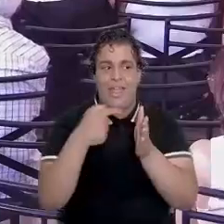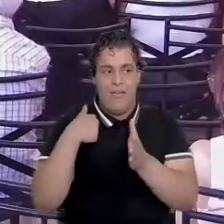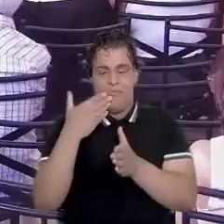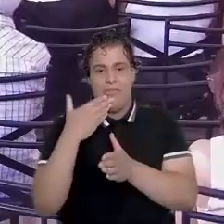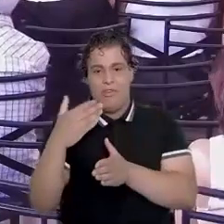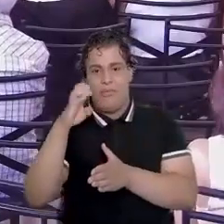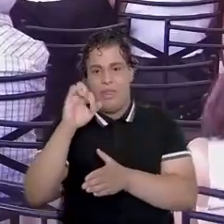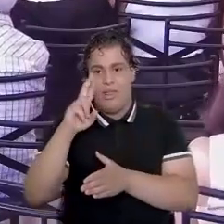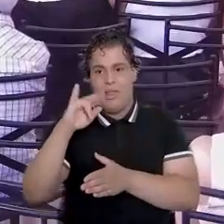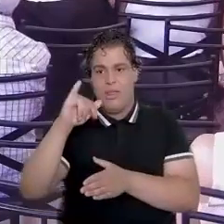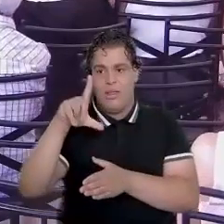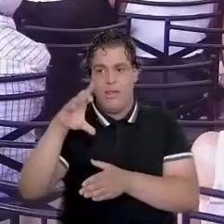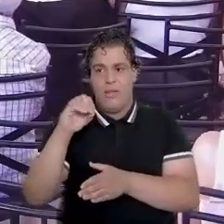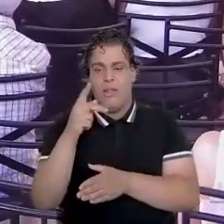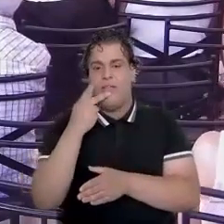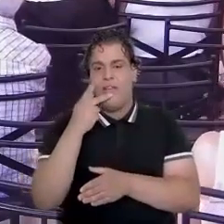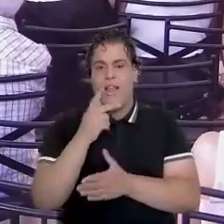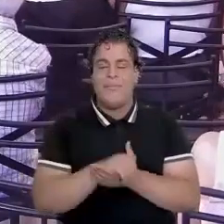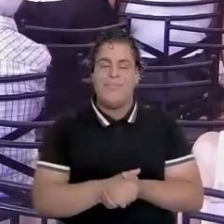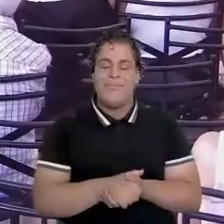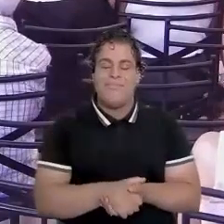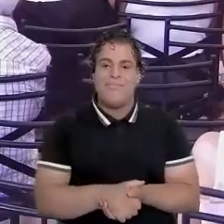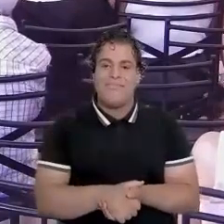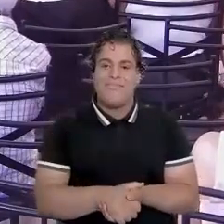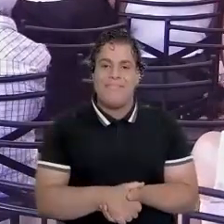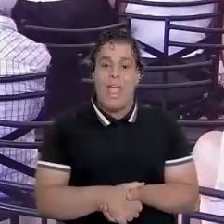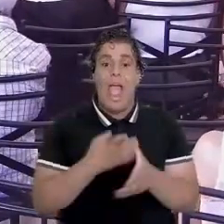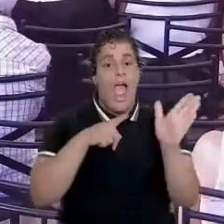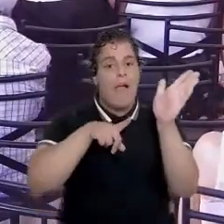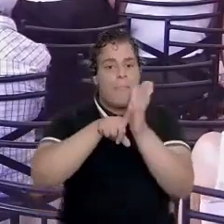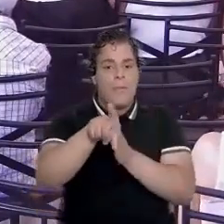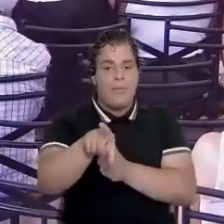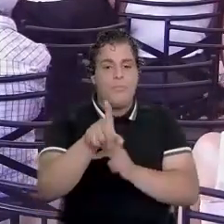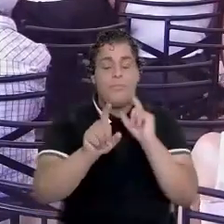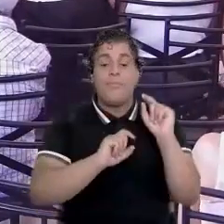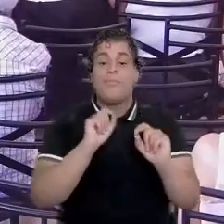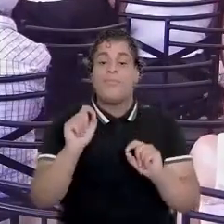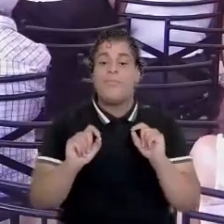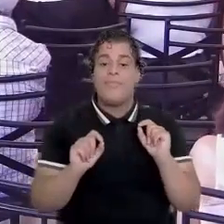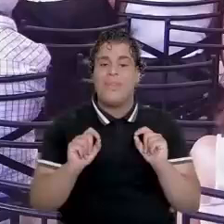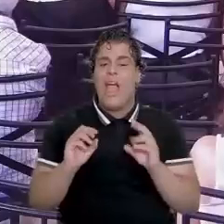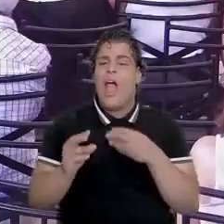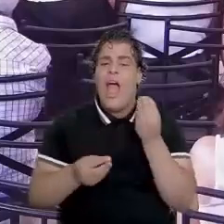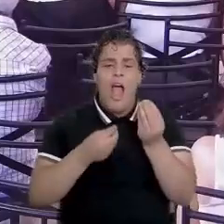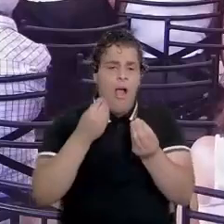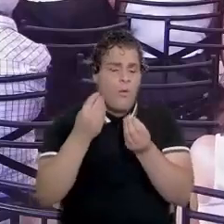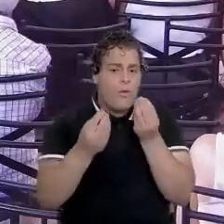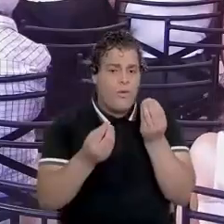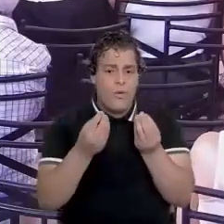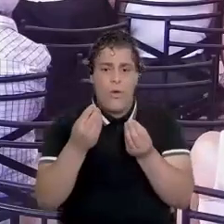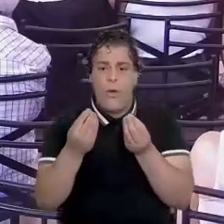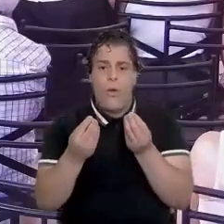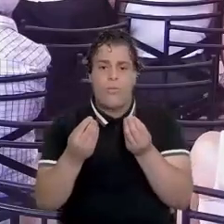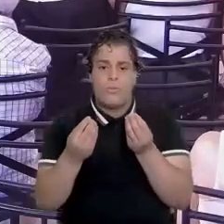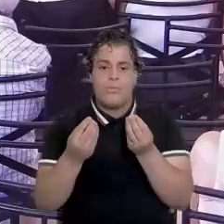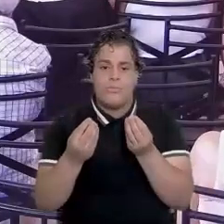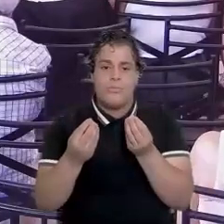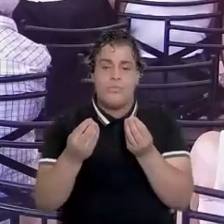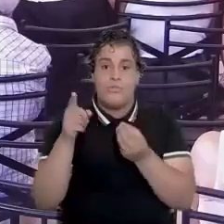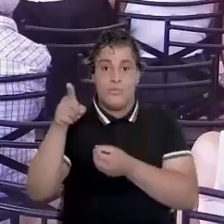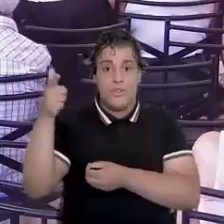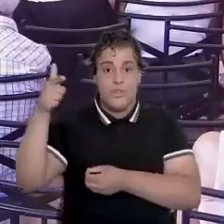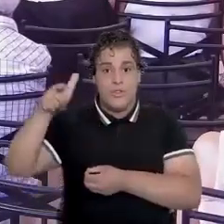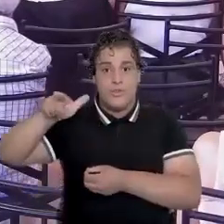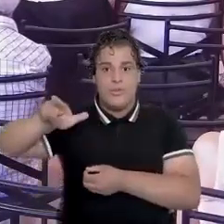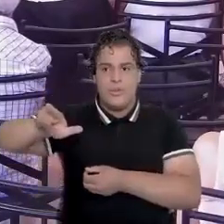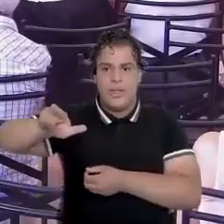Erilda falar, eu vou ficar dando... né, mas a pergunta que eu quero fazer é: como você consegue